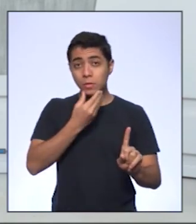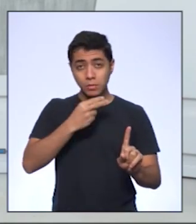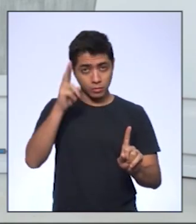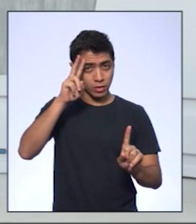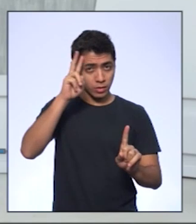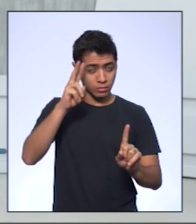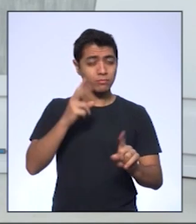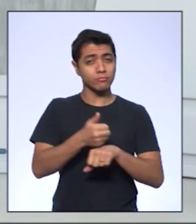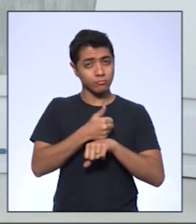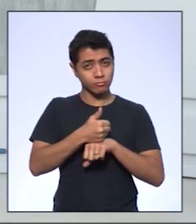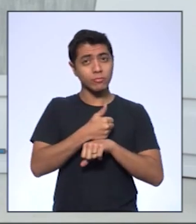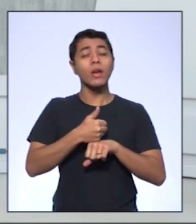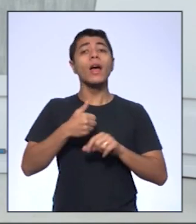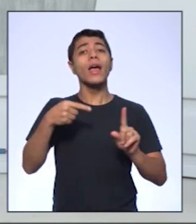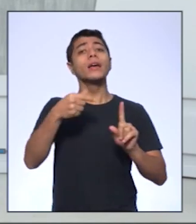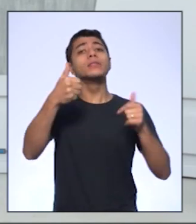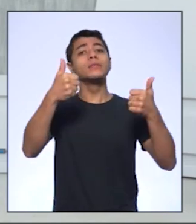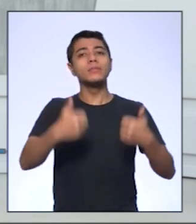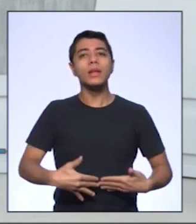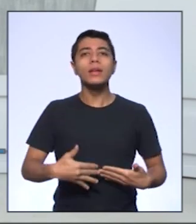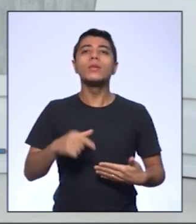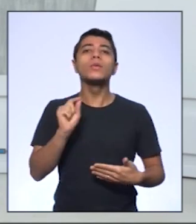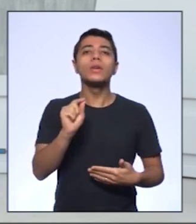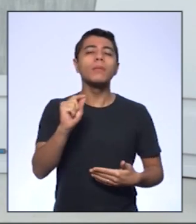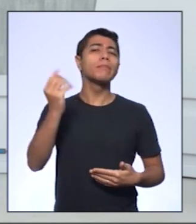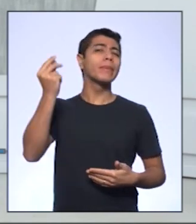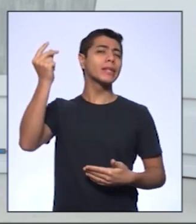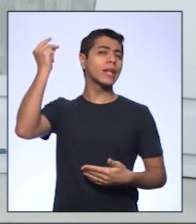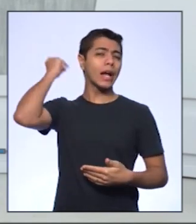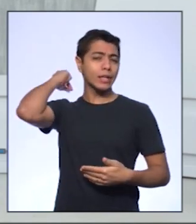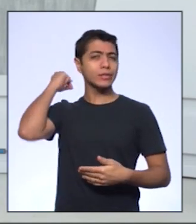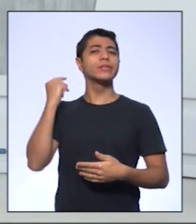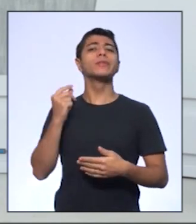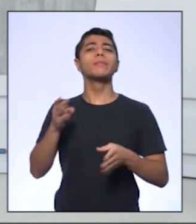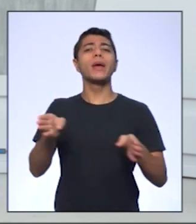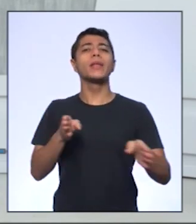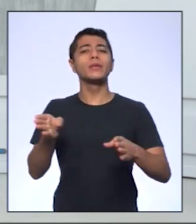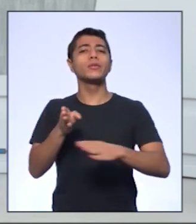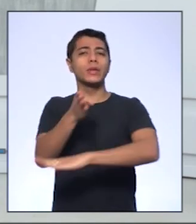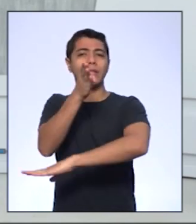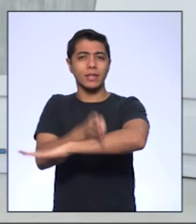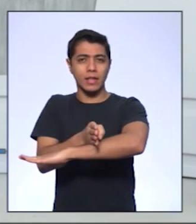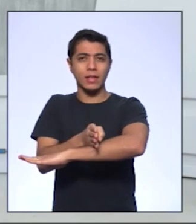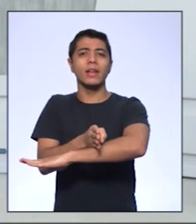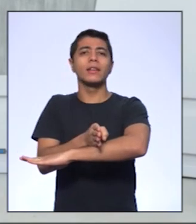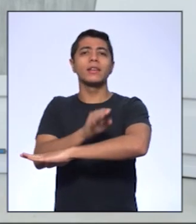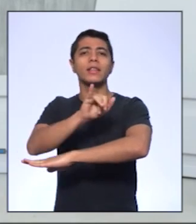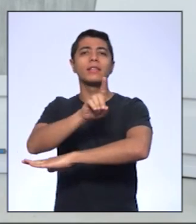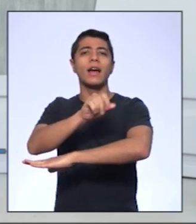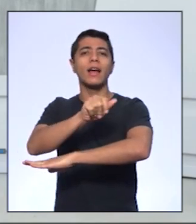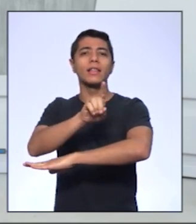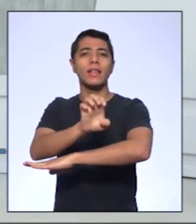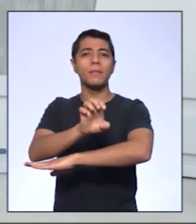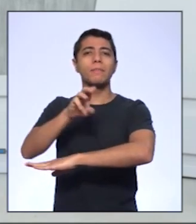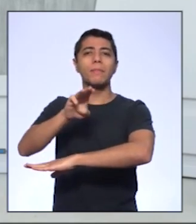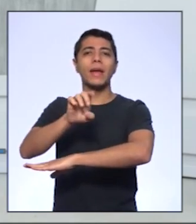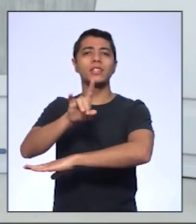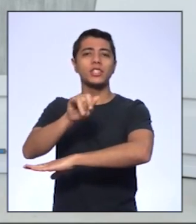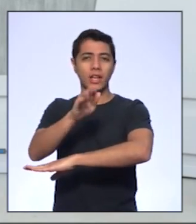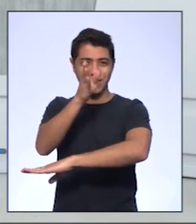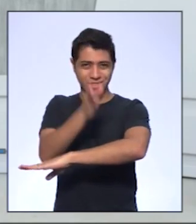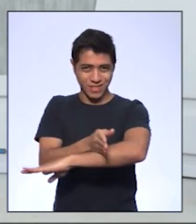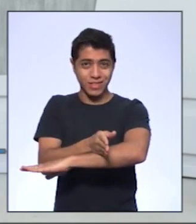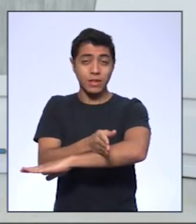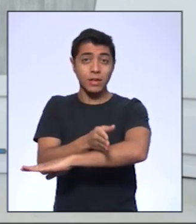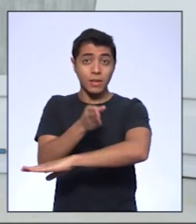comercial, de Idade Média tardia, né, de Baixa Idade Média, de século XIII e tal, ele fala assim, ó. A Idade Média